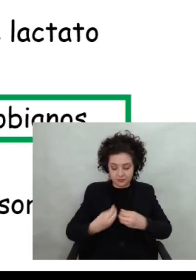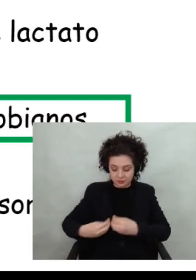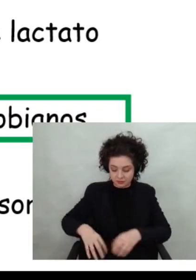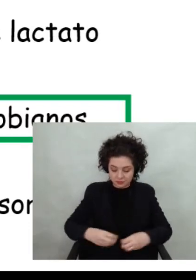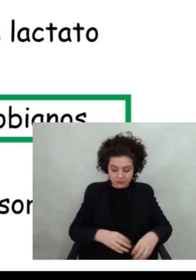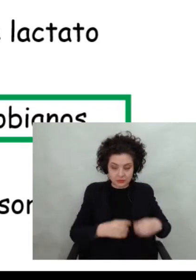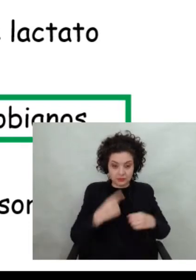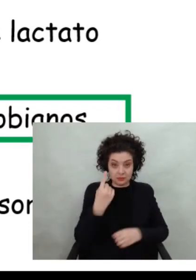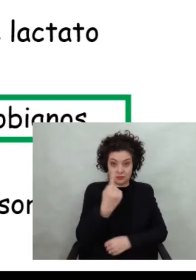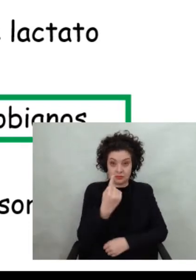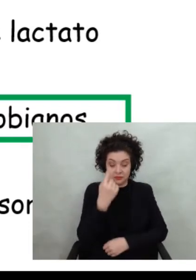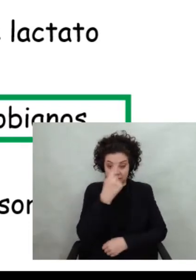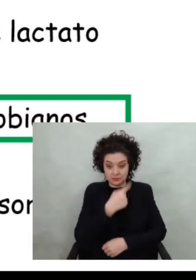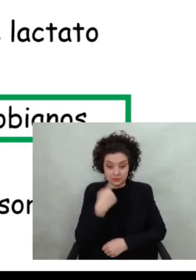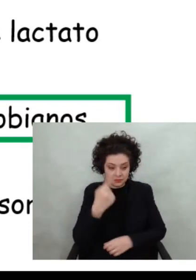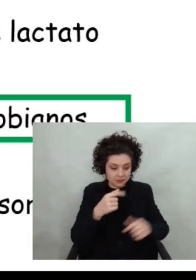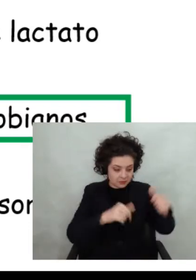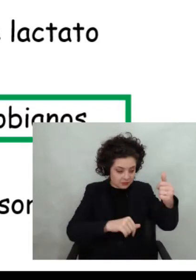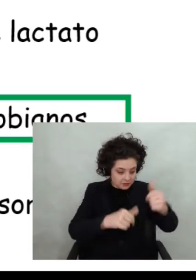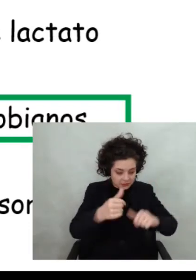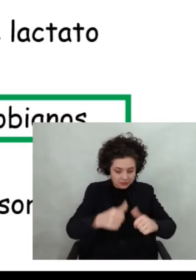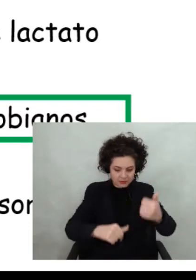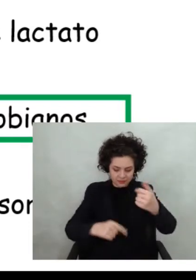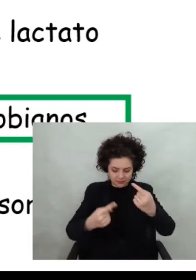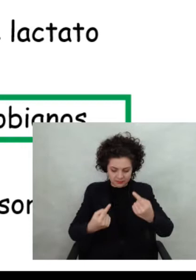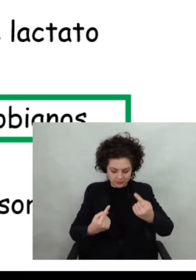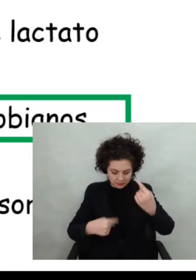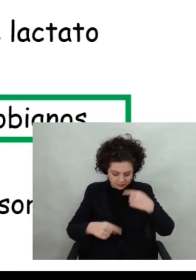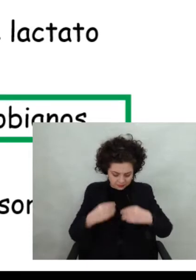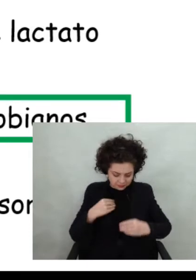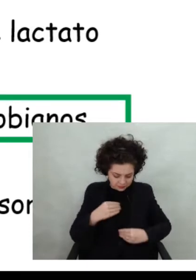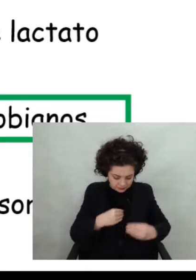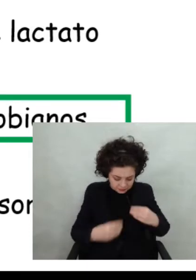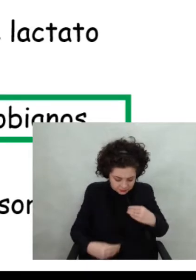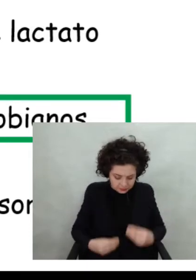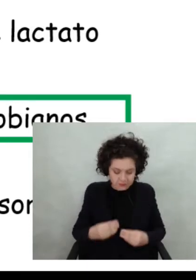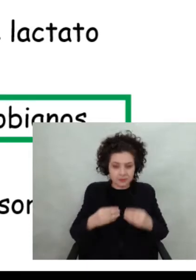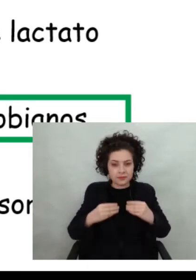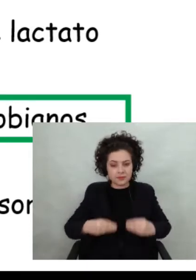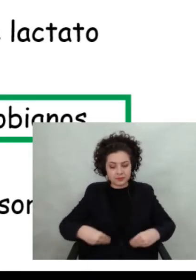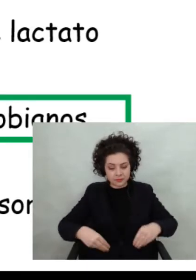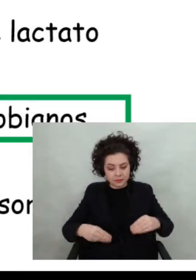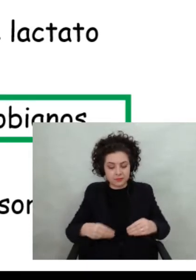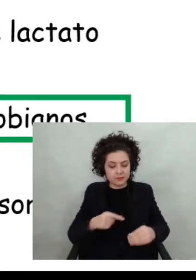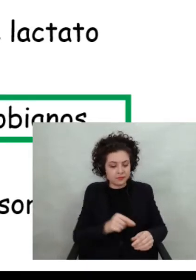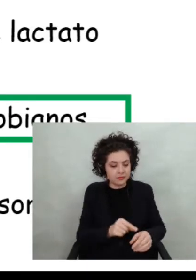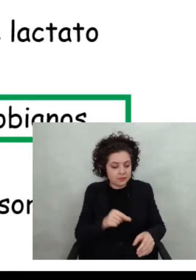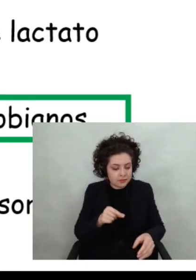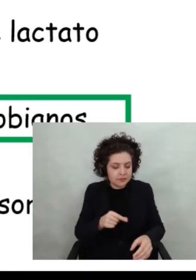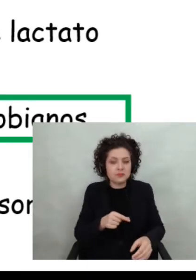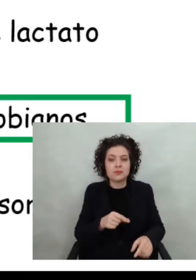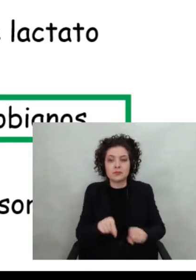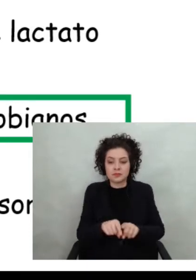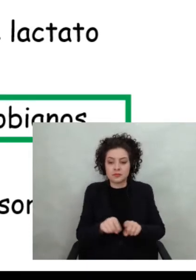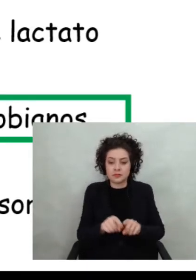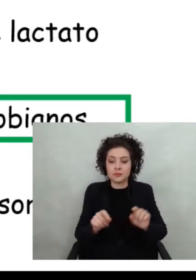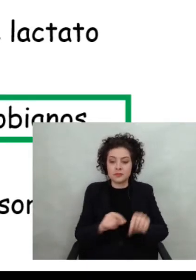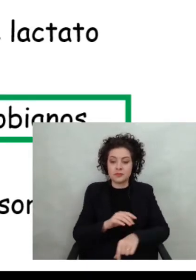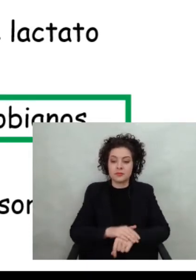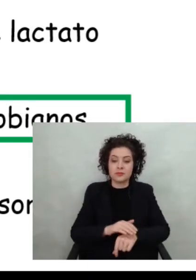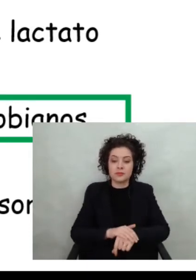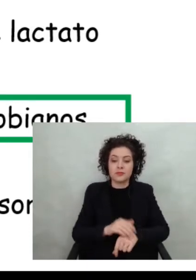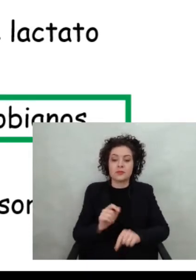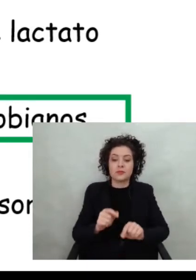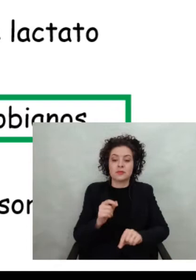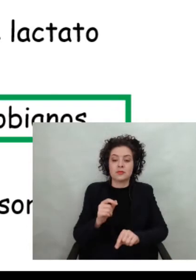fundamentalmente a gente avalia o doente, avalia a perfusão tecidual, coleta culturas, mas faz antimicrobiano na primeira hora. E